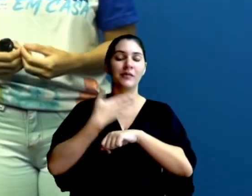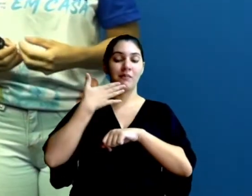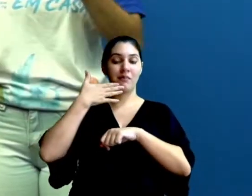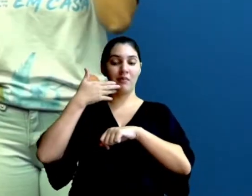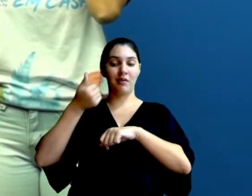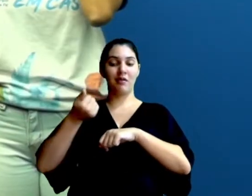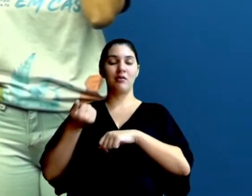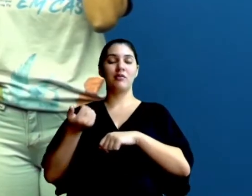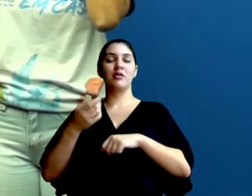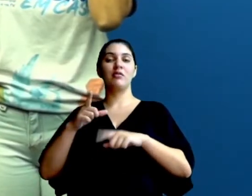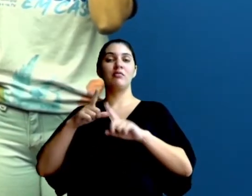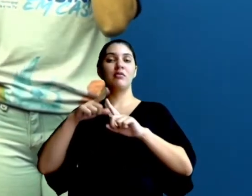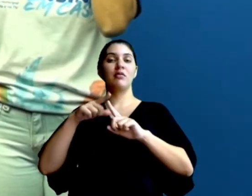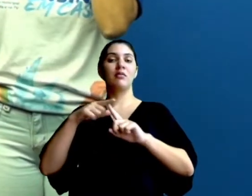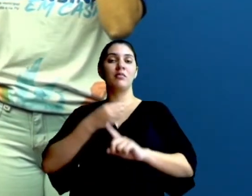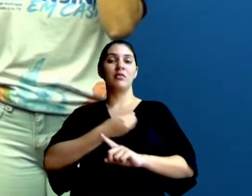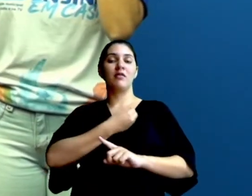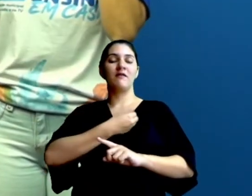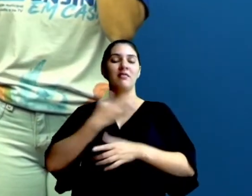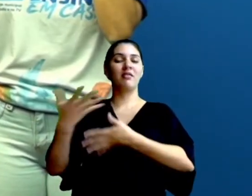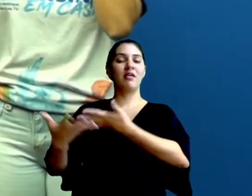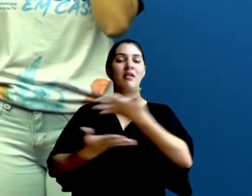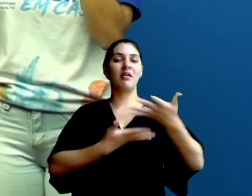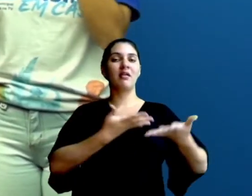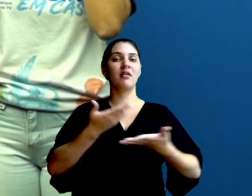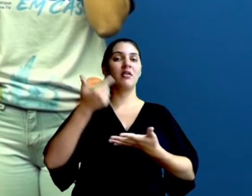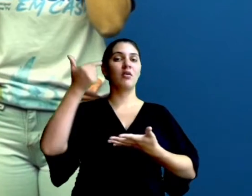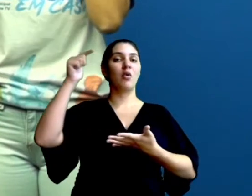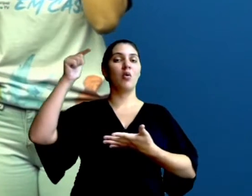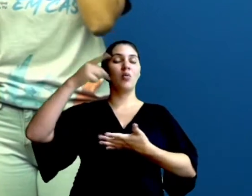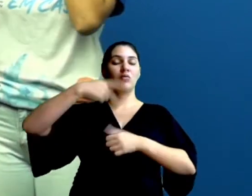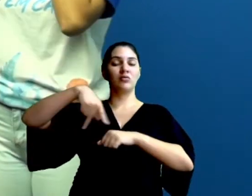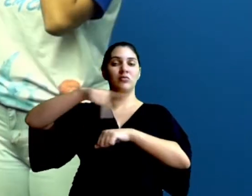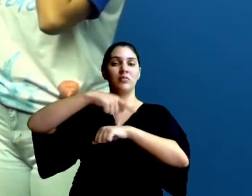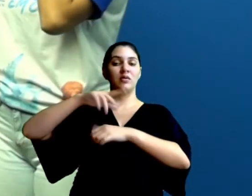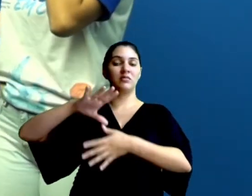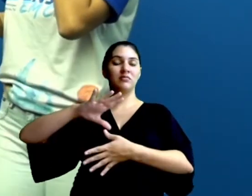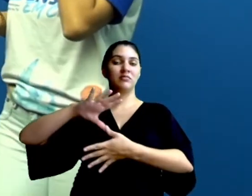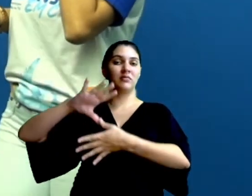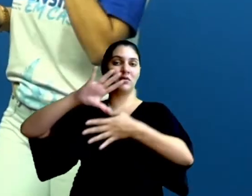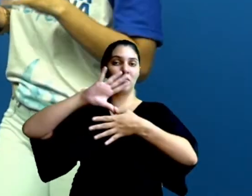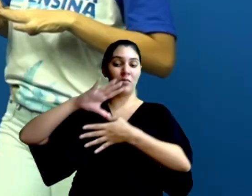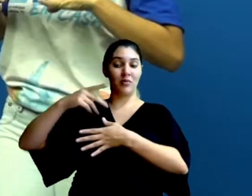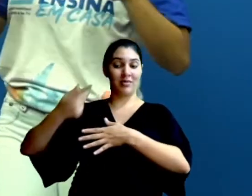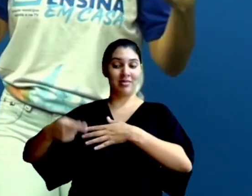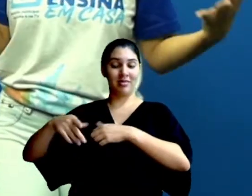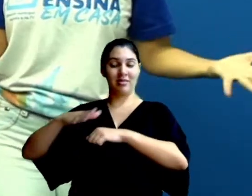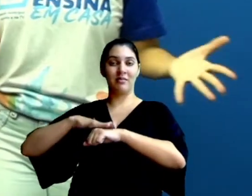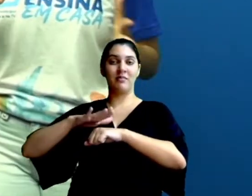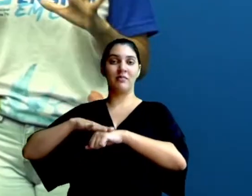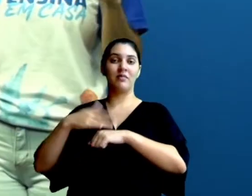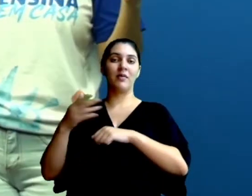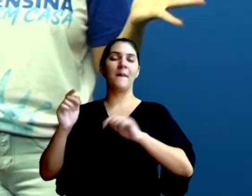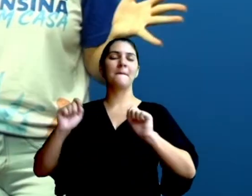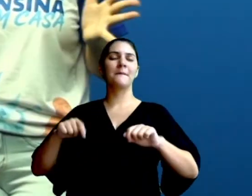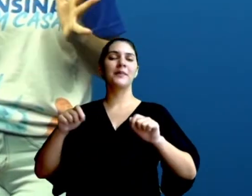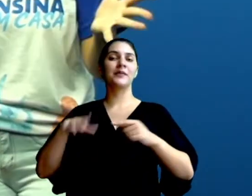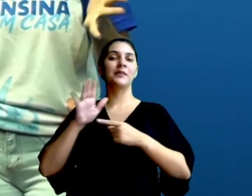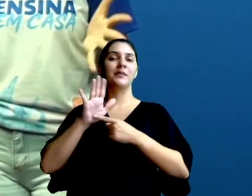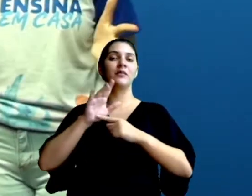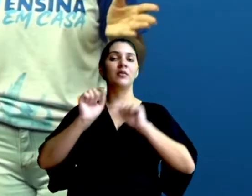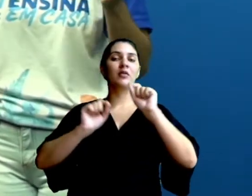de vida com relação a alguns países europeus naquele momento. Então, a gente pode citar